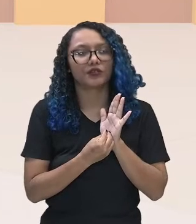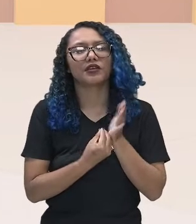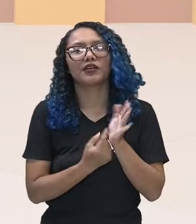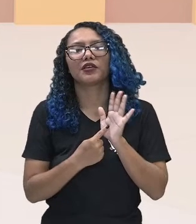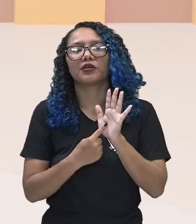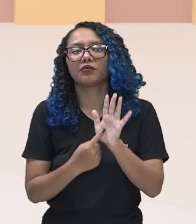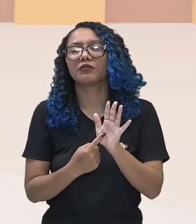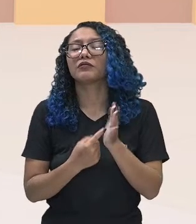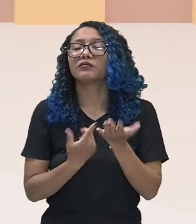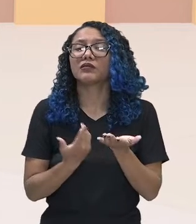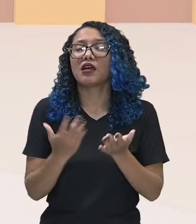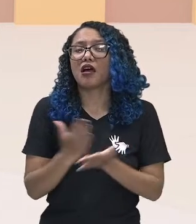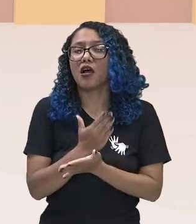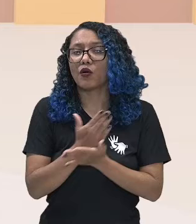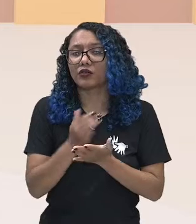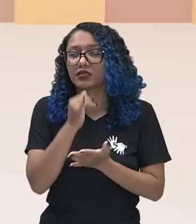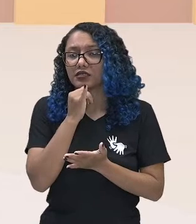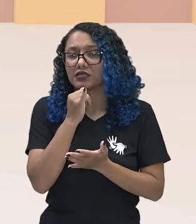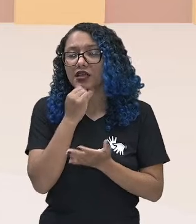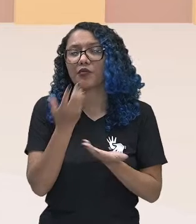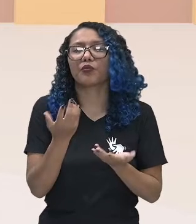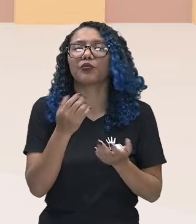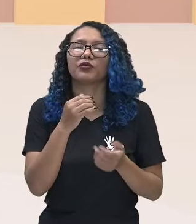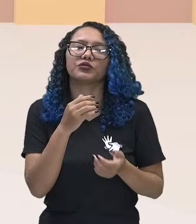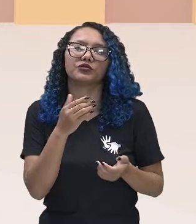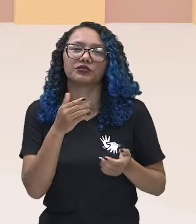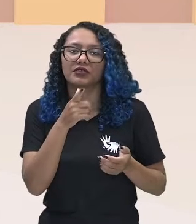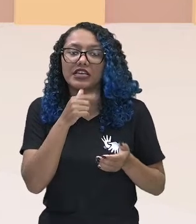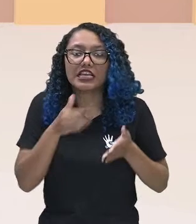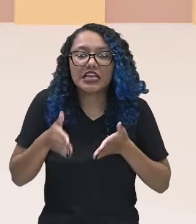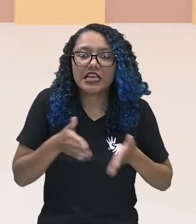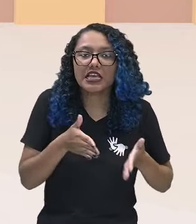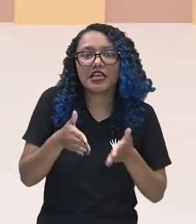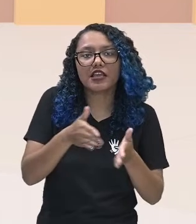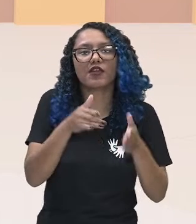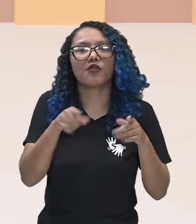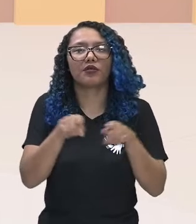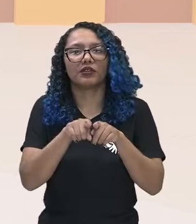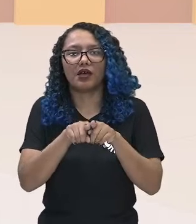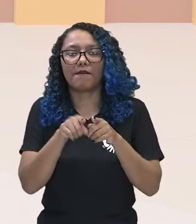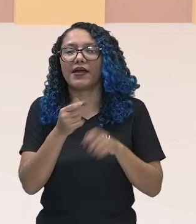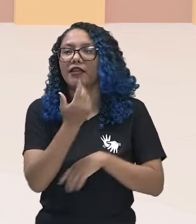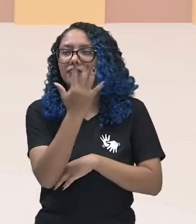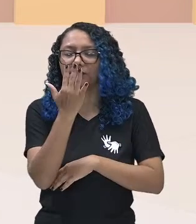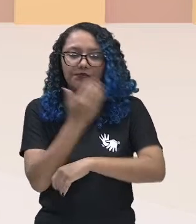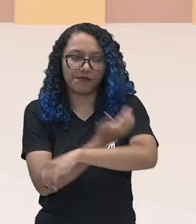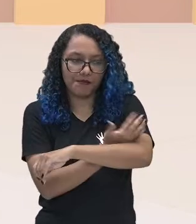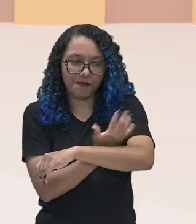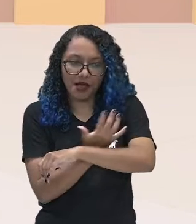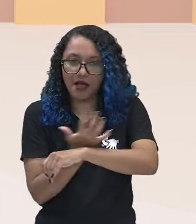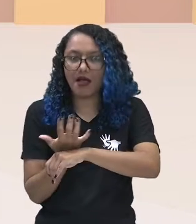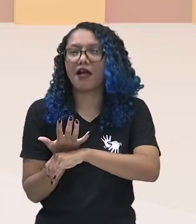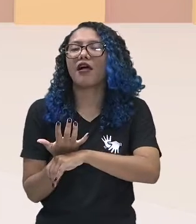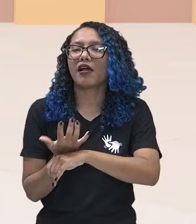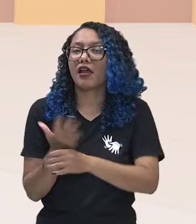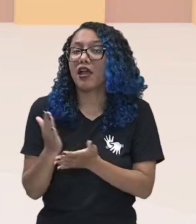elementos naturais, como os rios e também a vegetação, tá bom? Então, são alguns exemplos para a